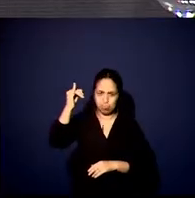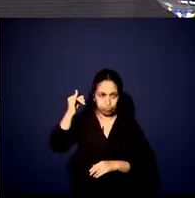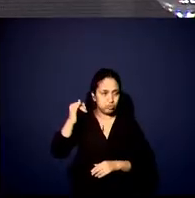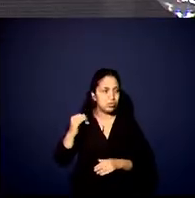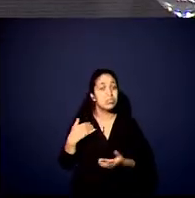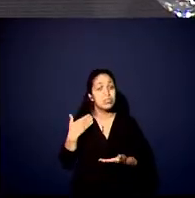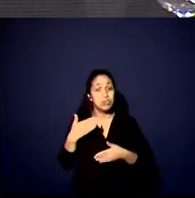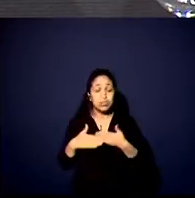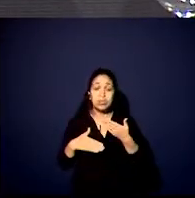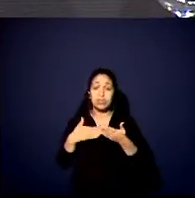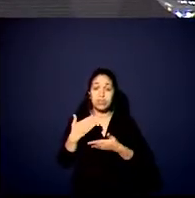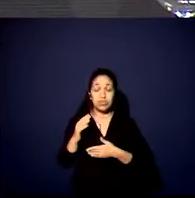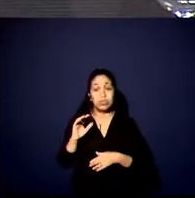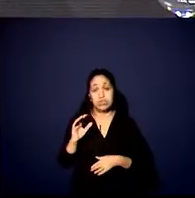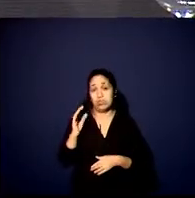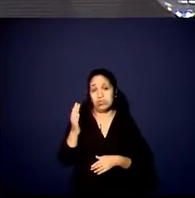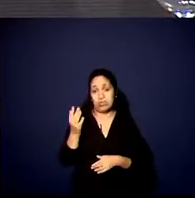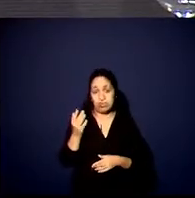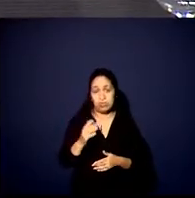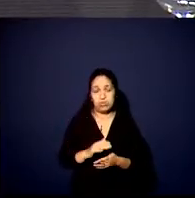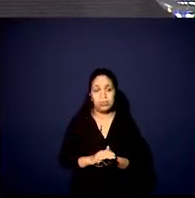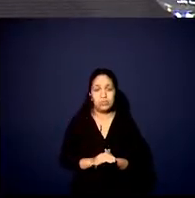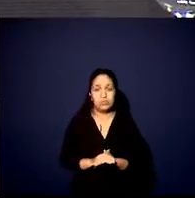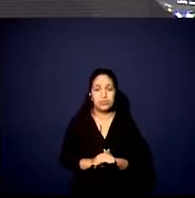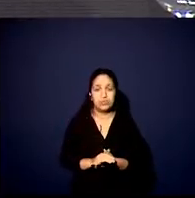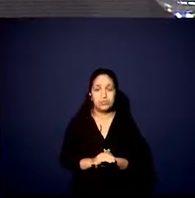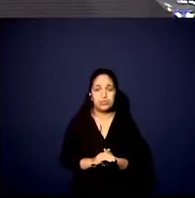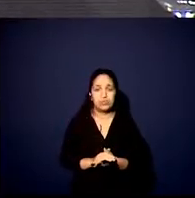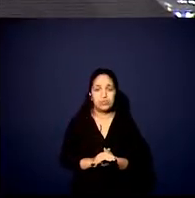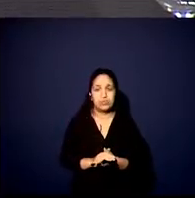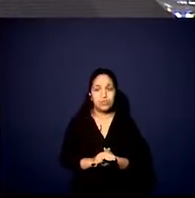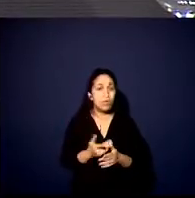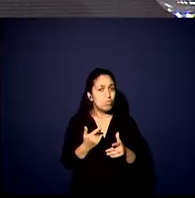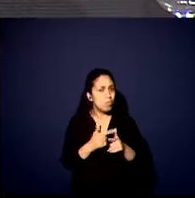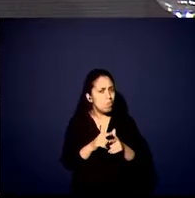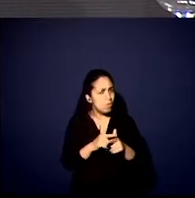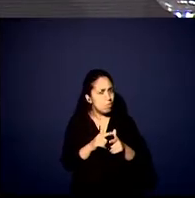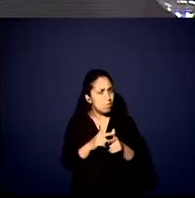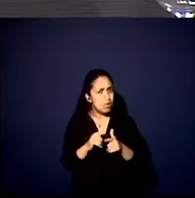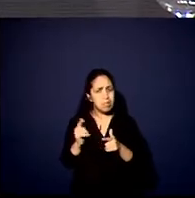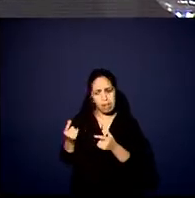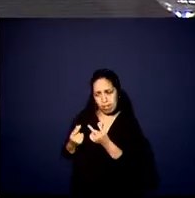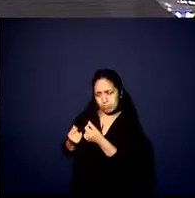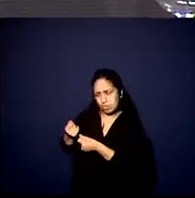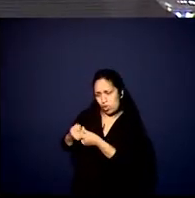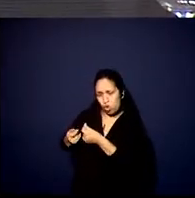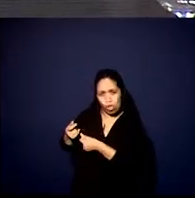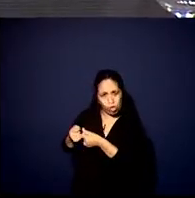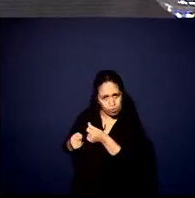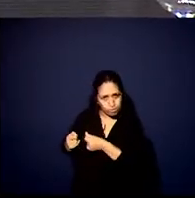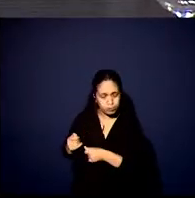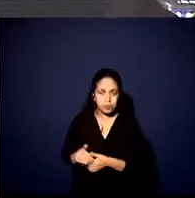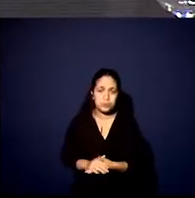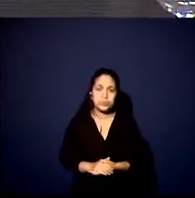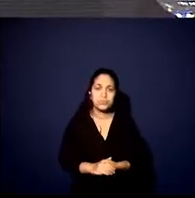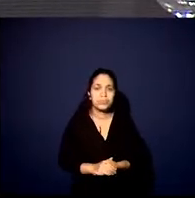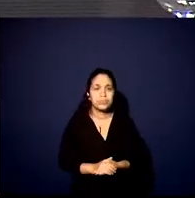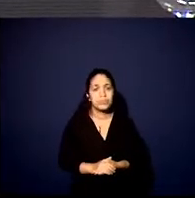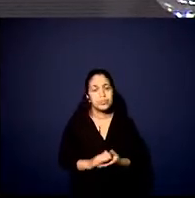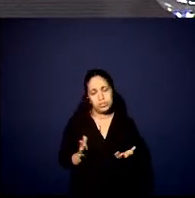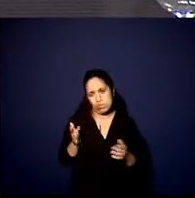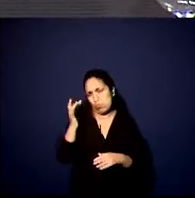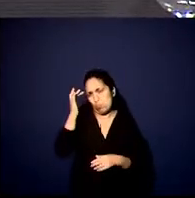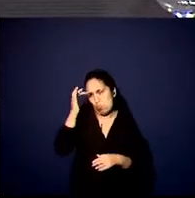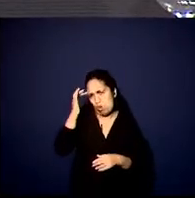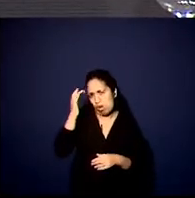isso levou também a que se gerasse uma altíssimo litiosidade de indole económica Então acho